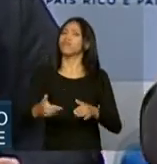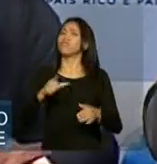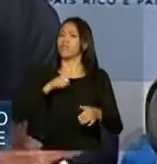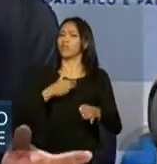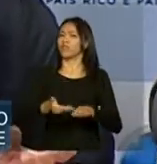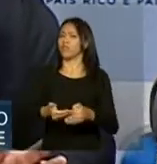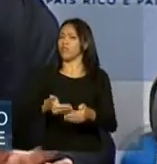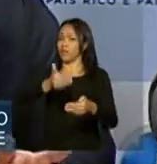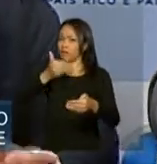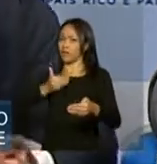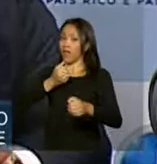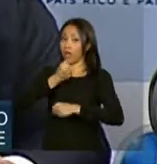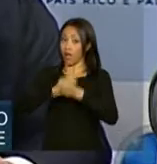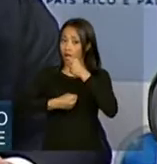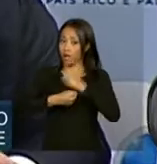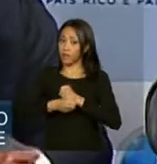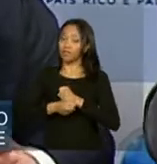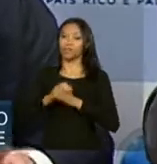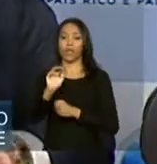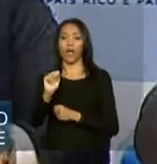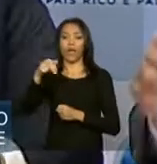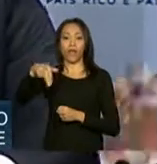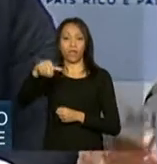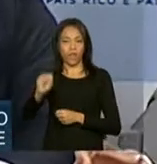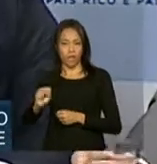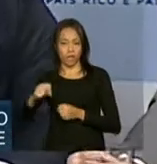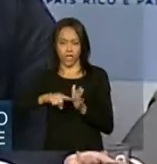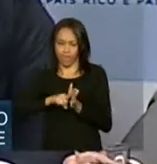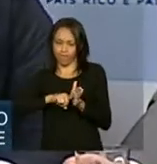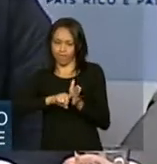que a aferição da agência não mostrou